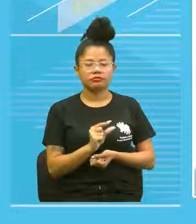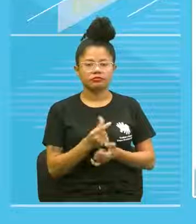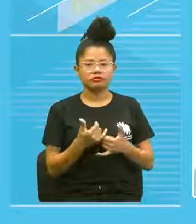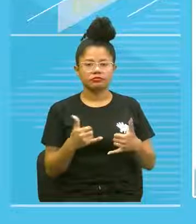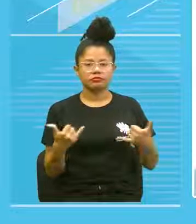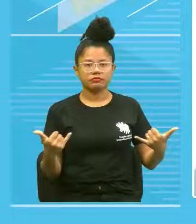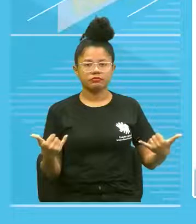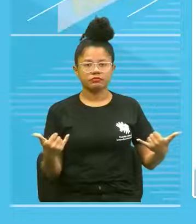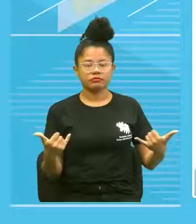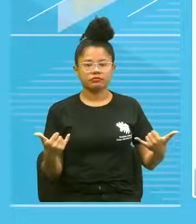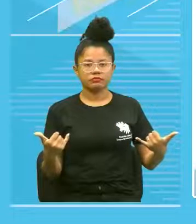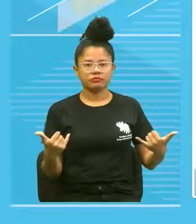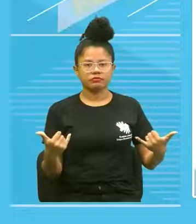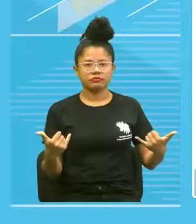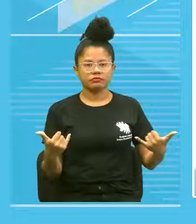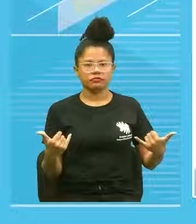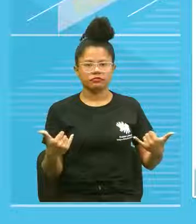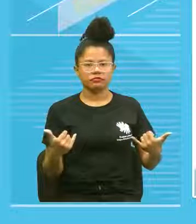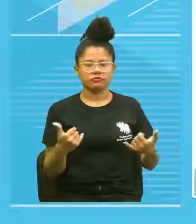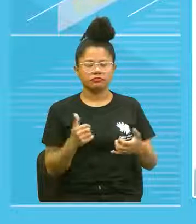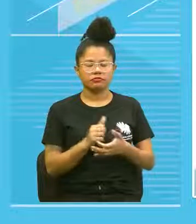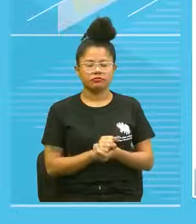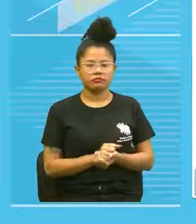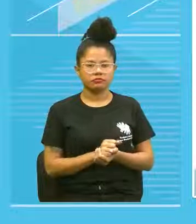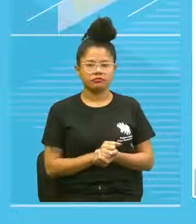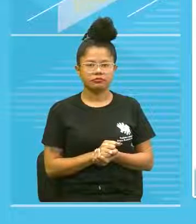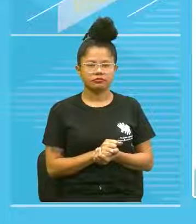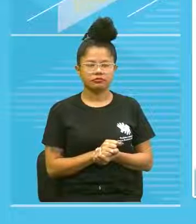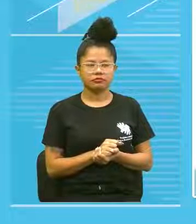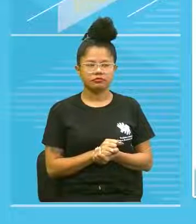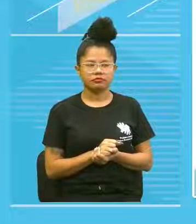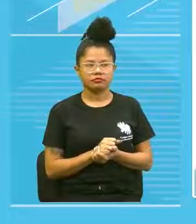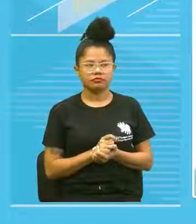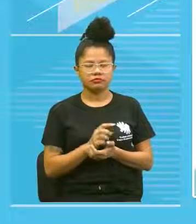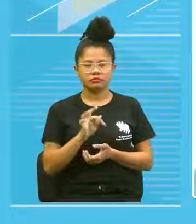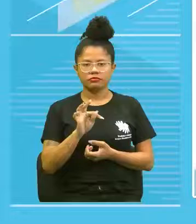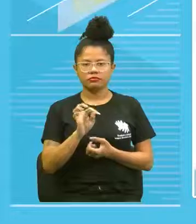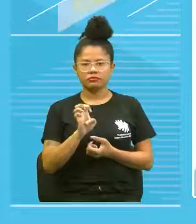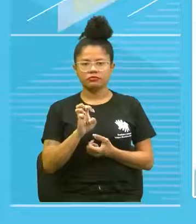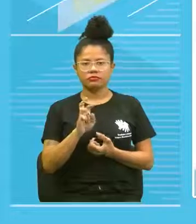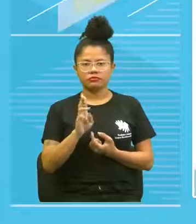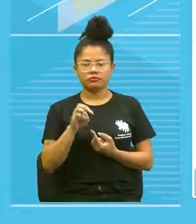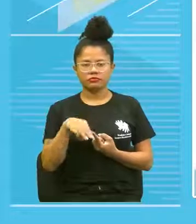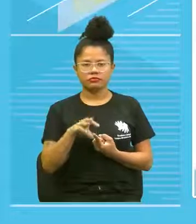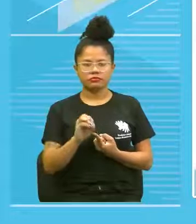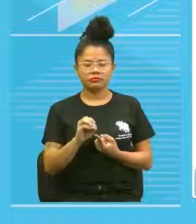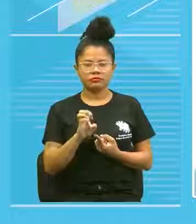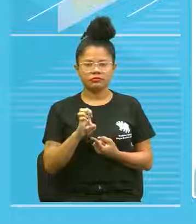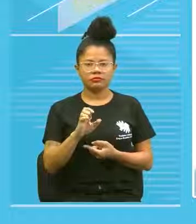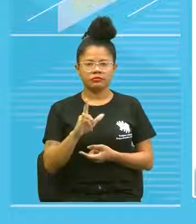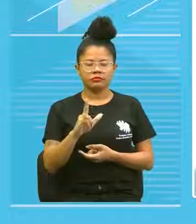menos e esse nós comprarmos menos